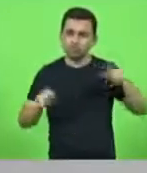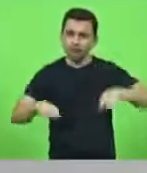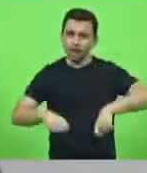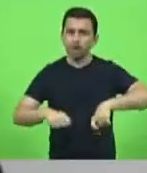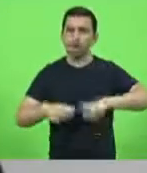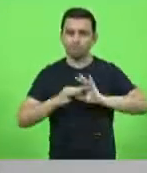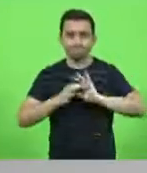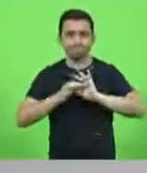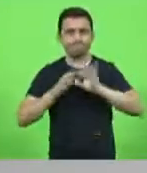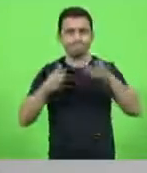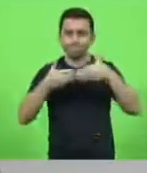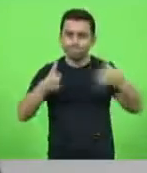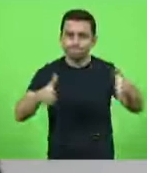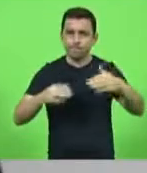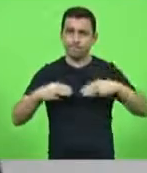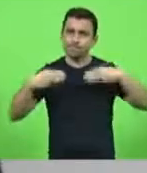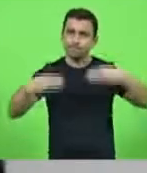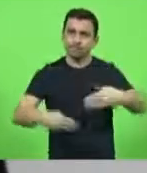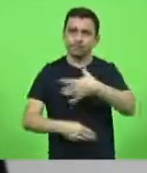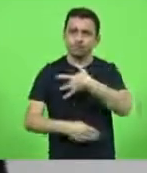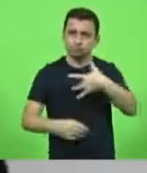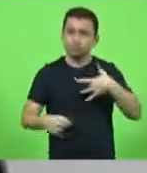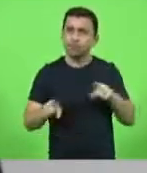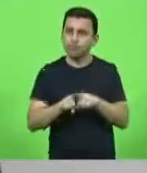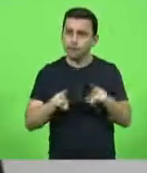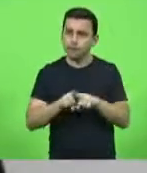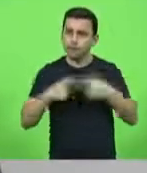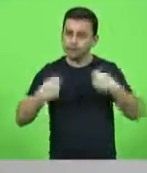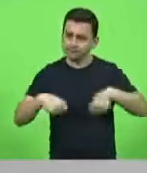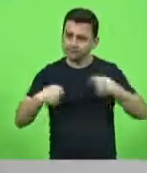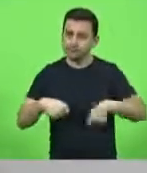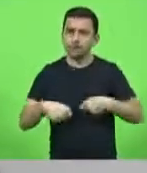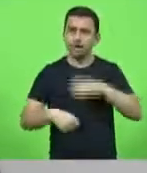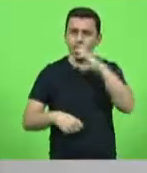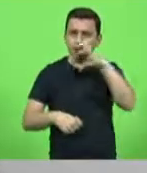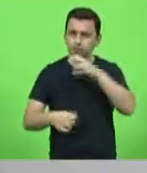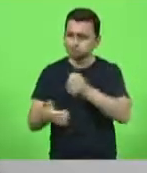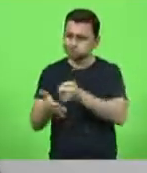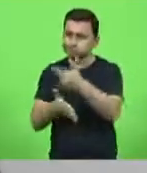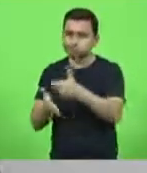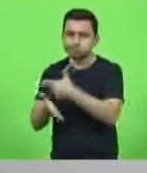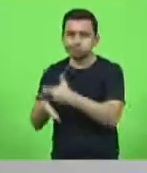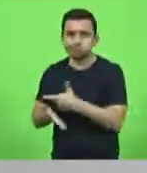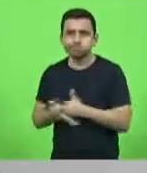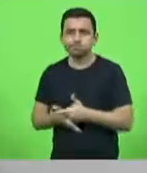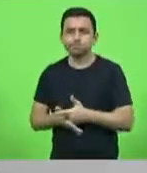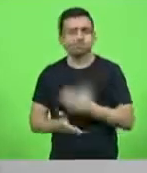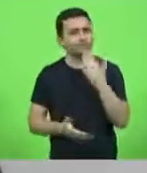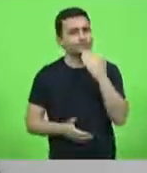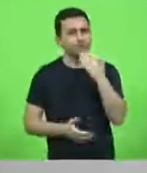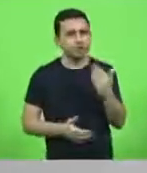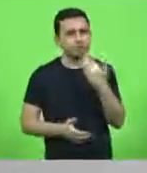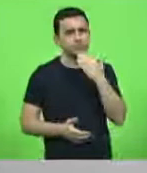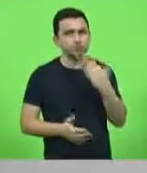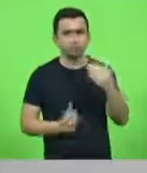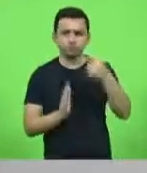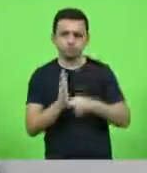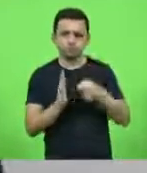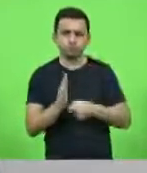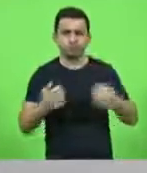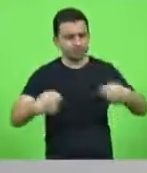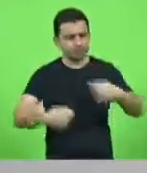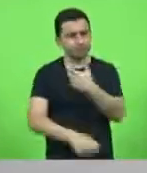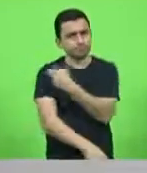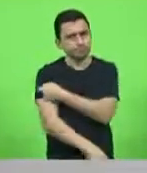essa base mim a saúde também seja mais ágil na compra e nas cobranças também da imunização